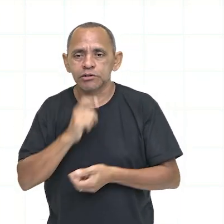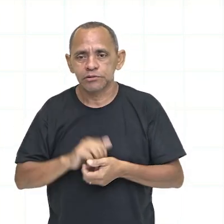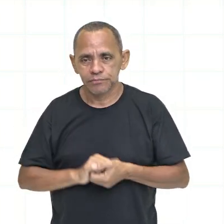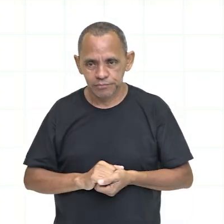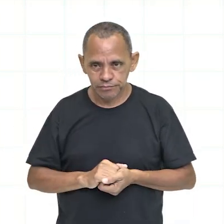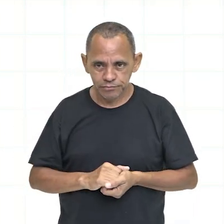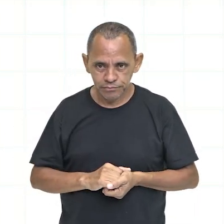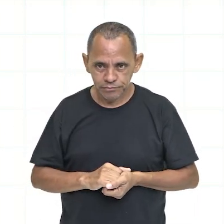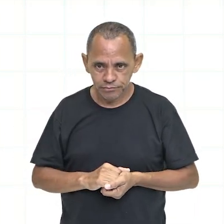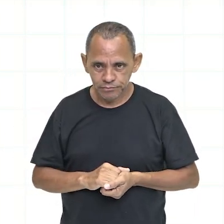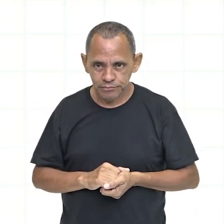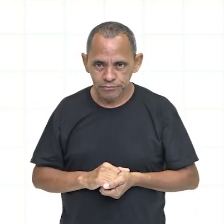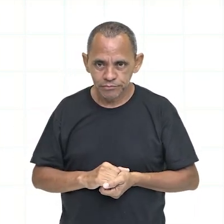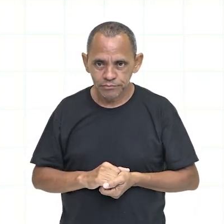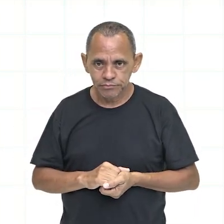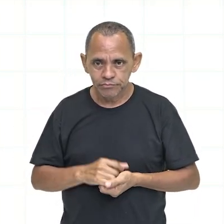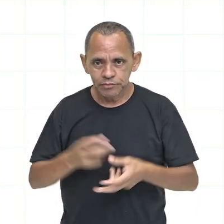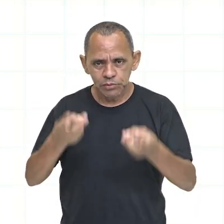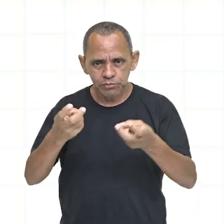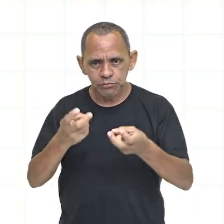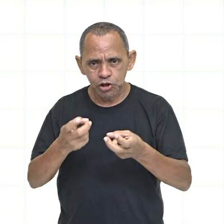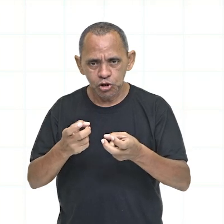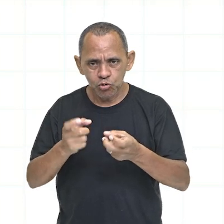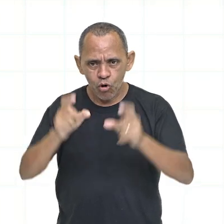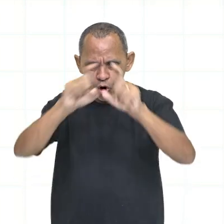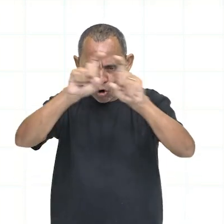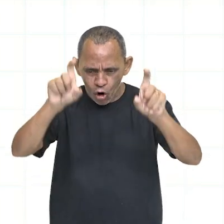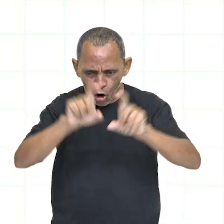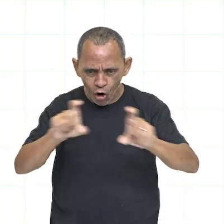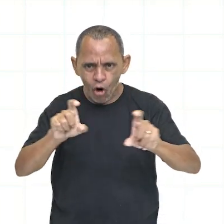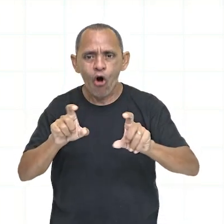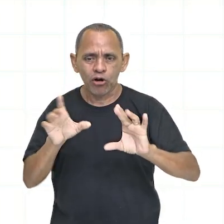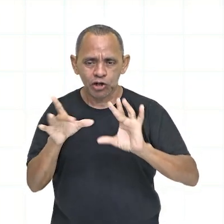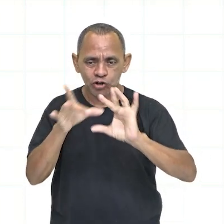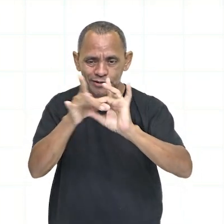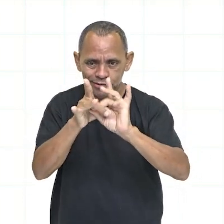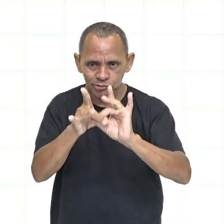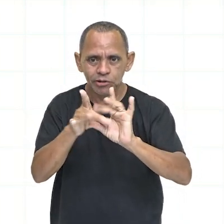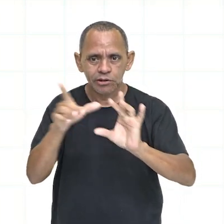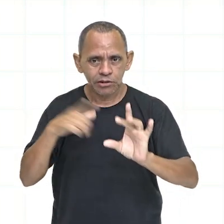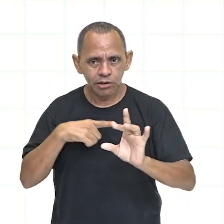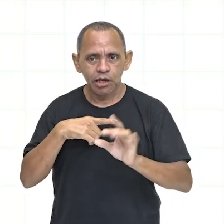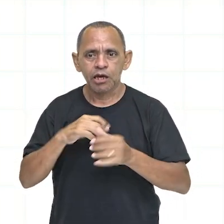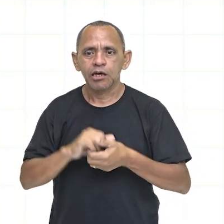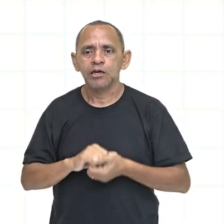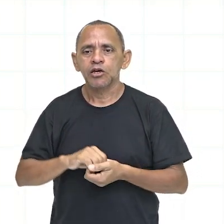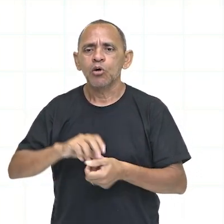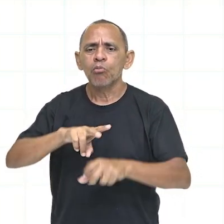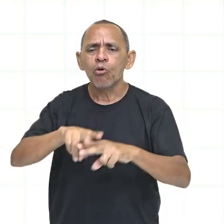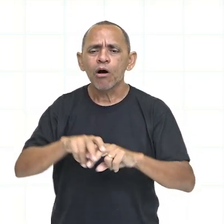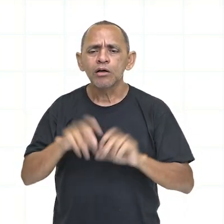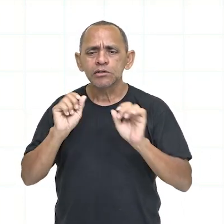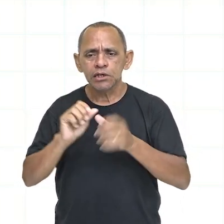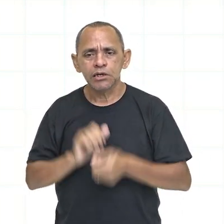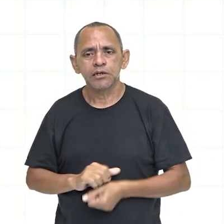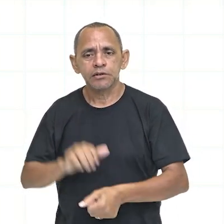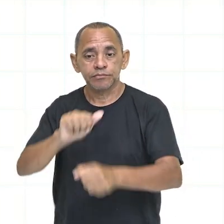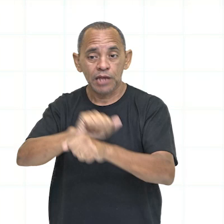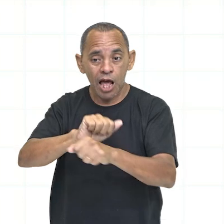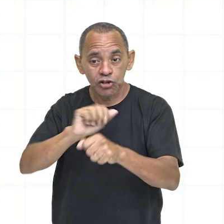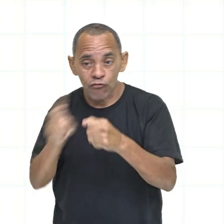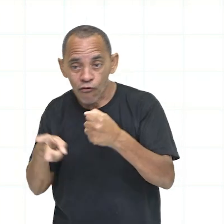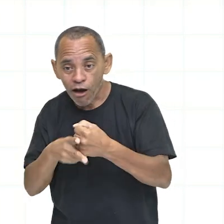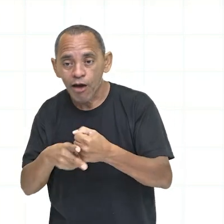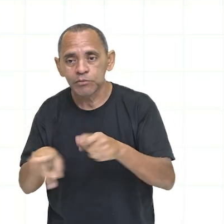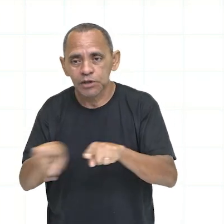caso. Então, essas duas orações estão conectadas por um advérbio, tá certo? E é meio que uma consequência. Pelo fato dela falar